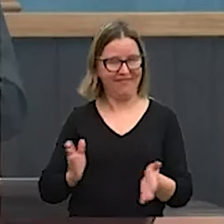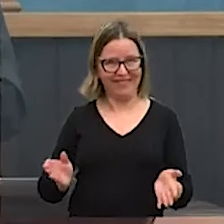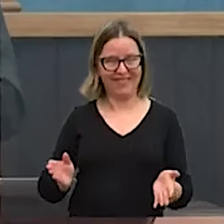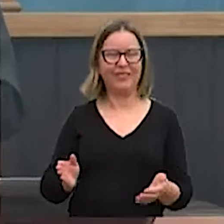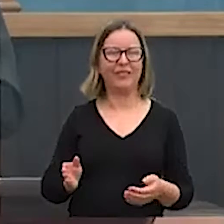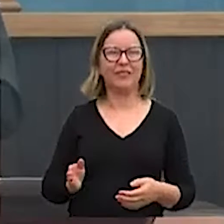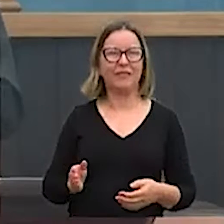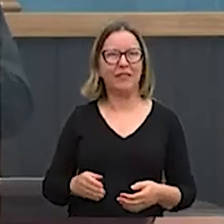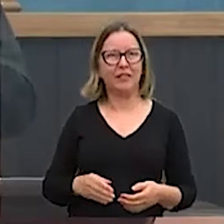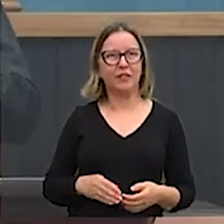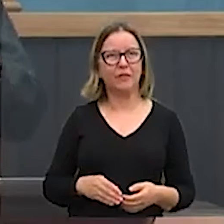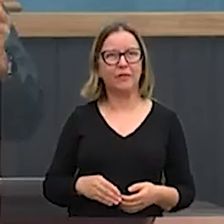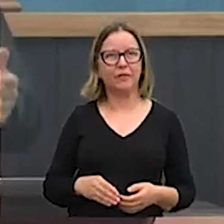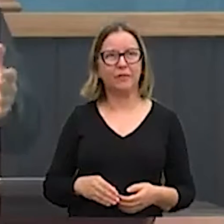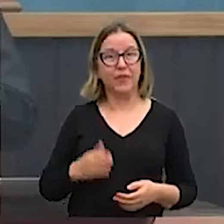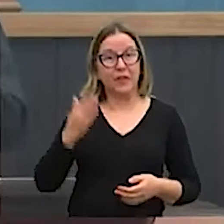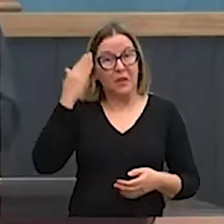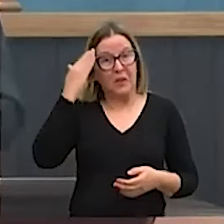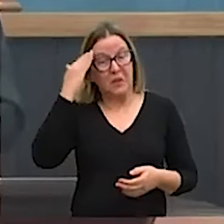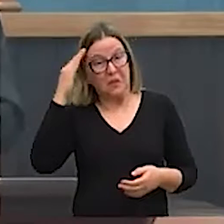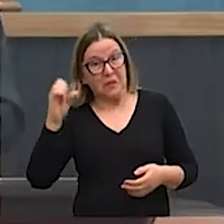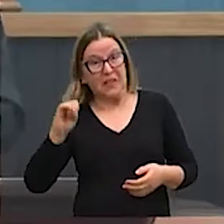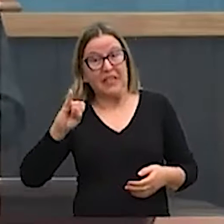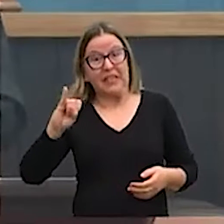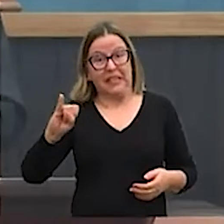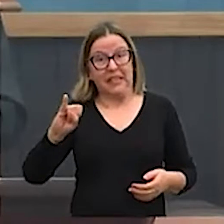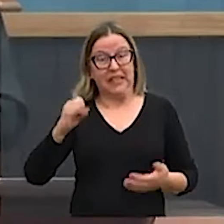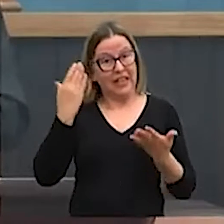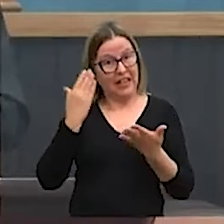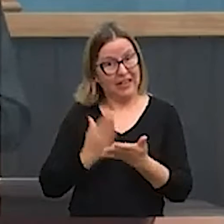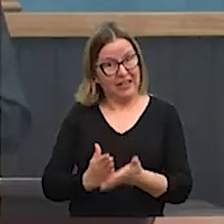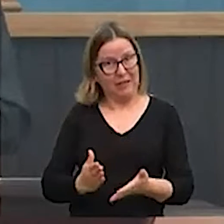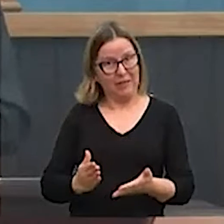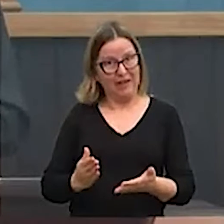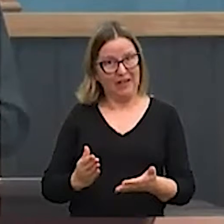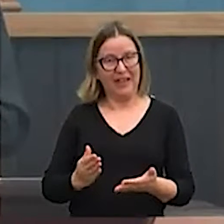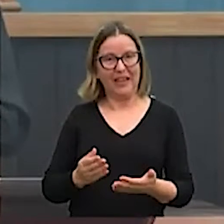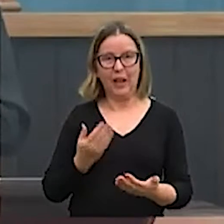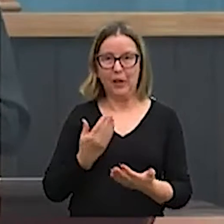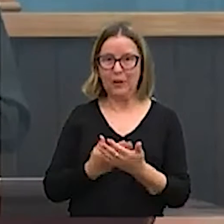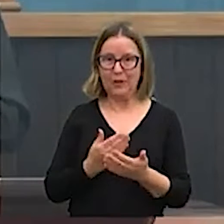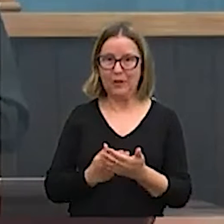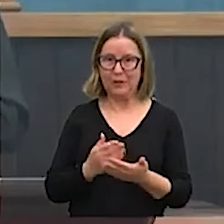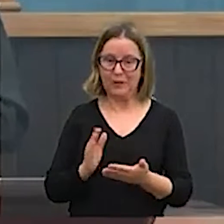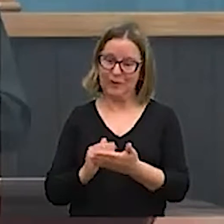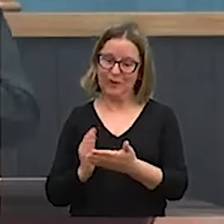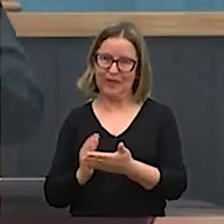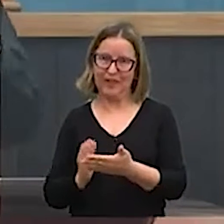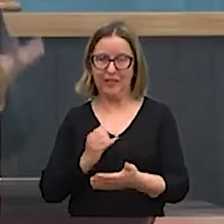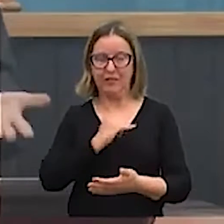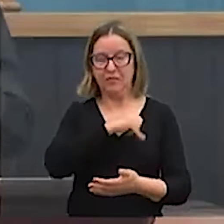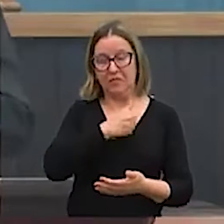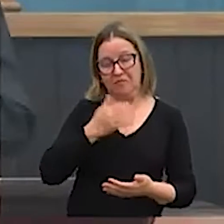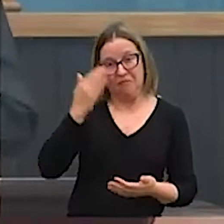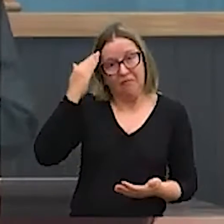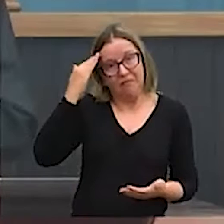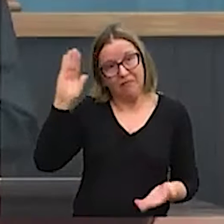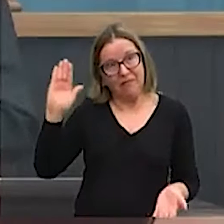não sei se eu vou terminar o livro de João. Não